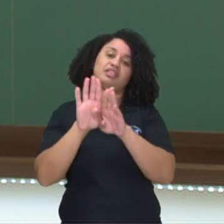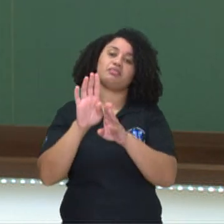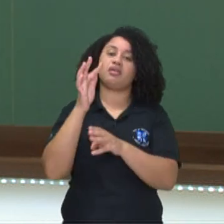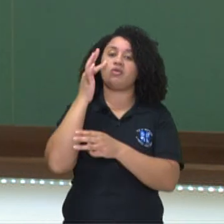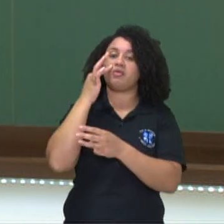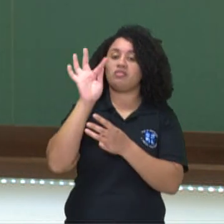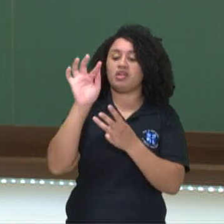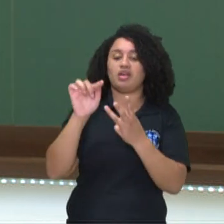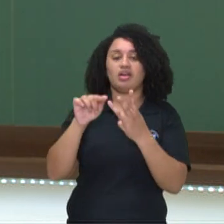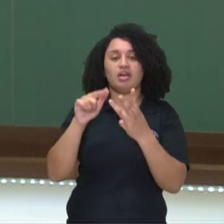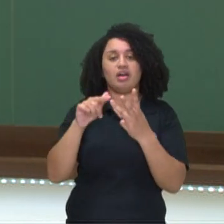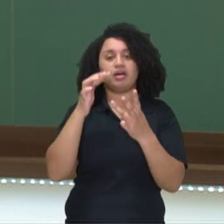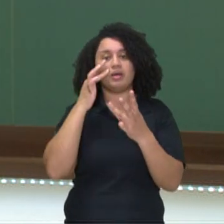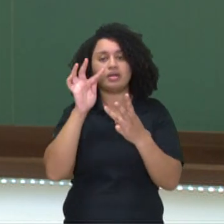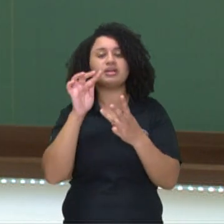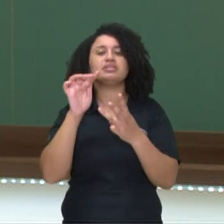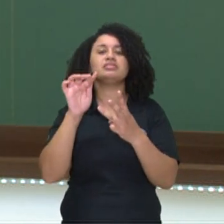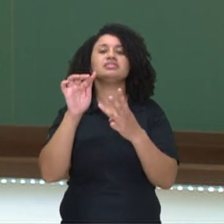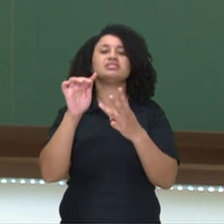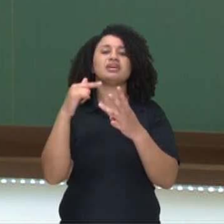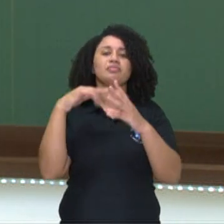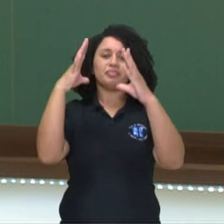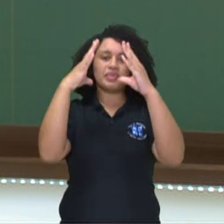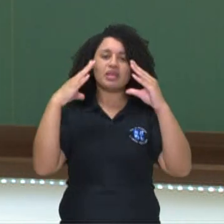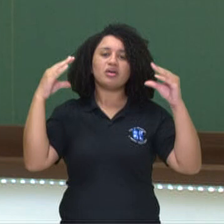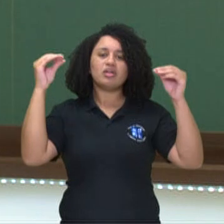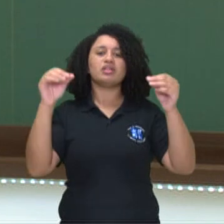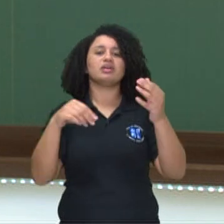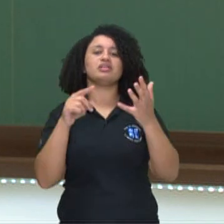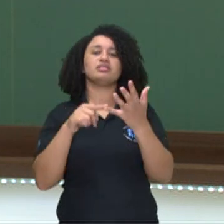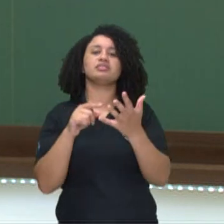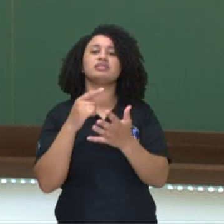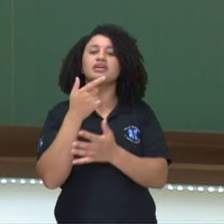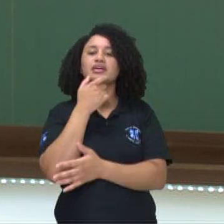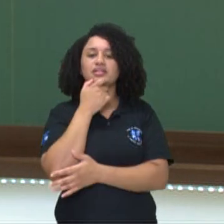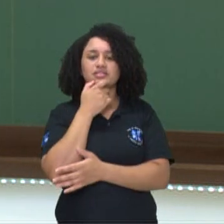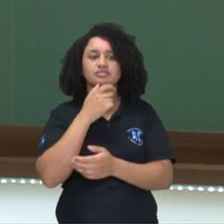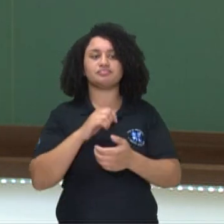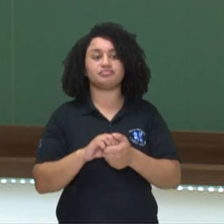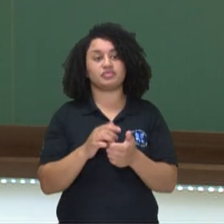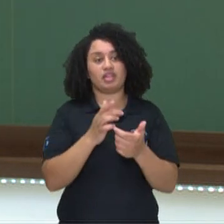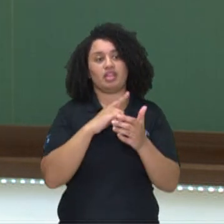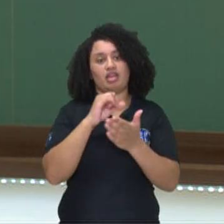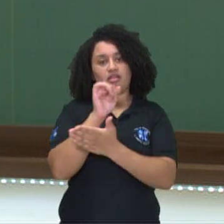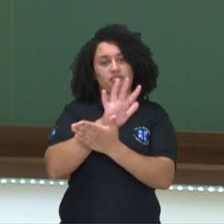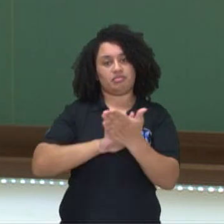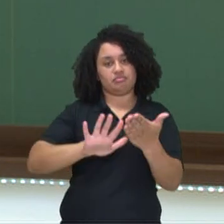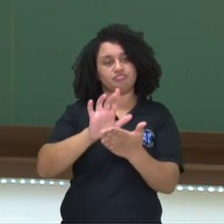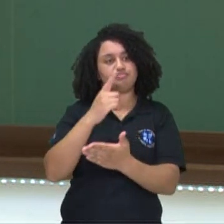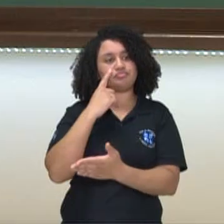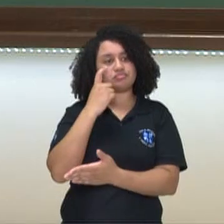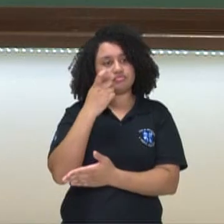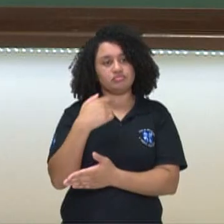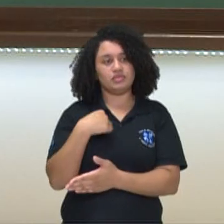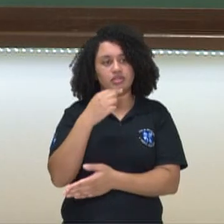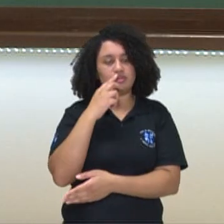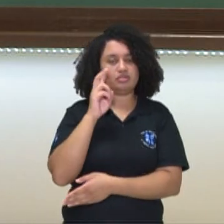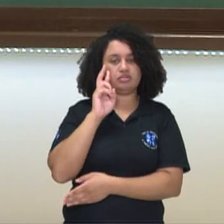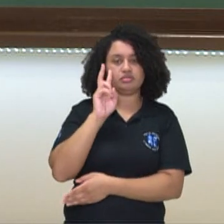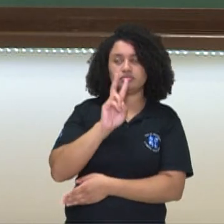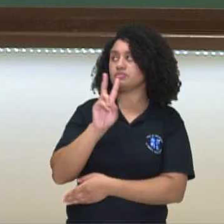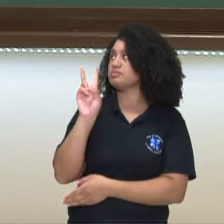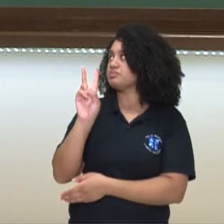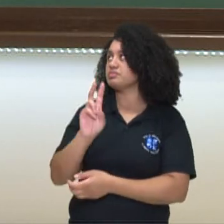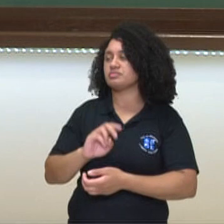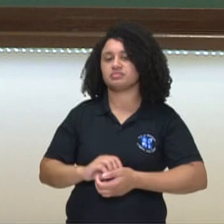França, Holanda e Inglaterra. Nesse contexto, uma imagem bem interessante desta saída